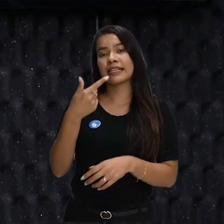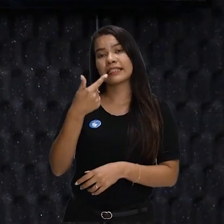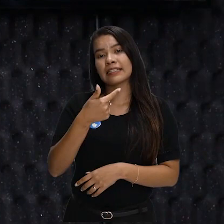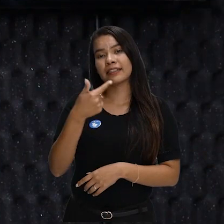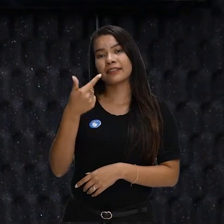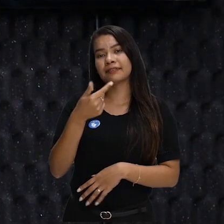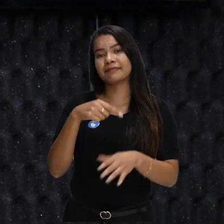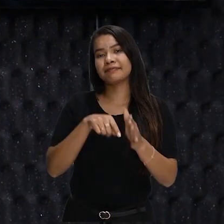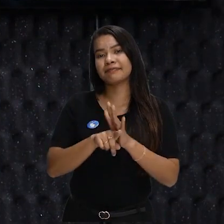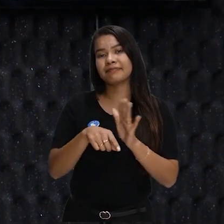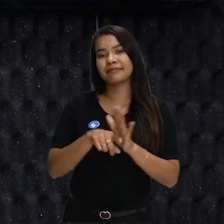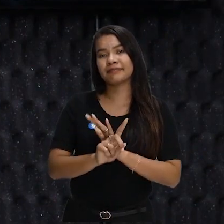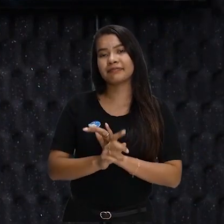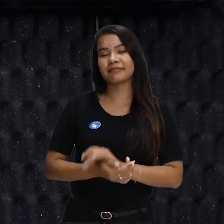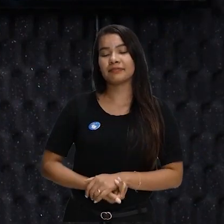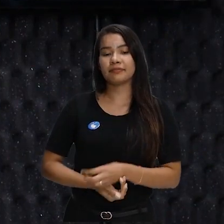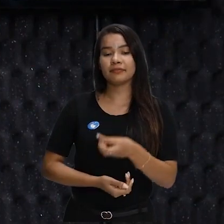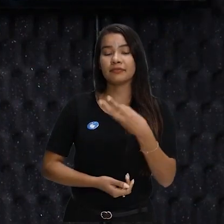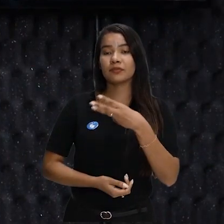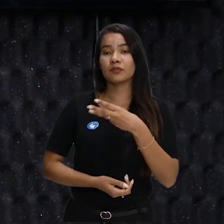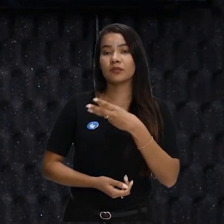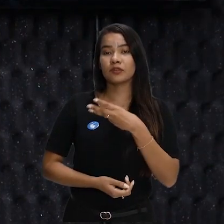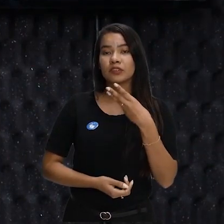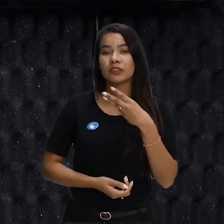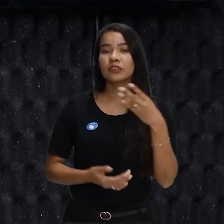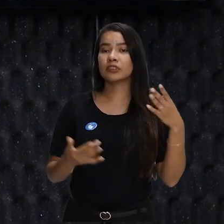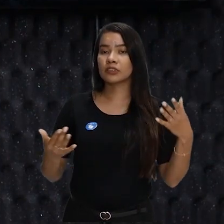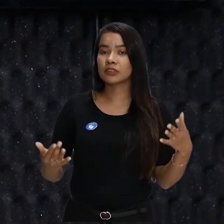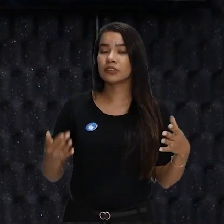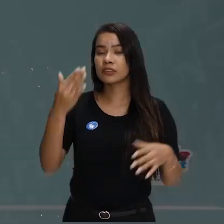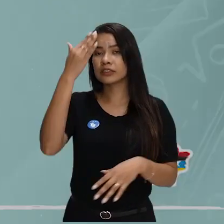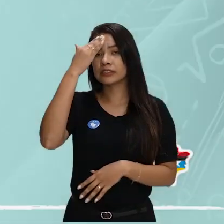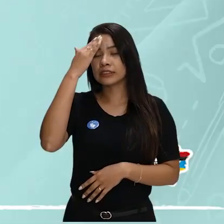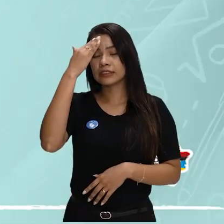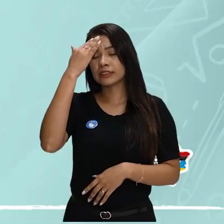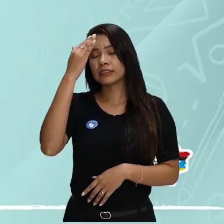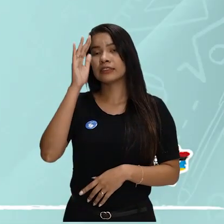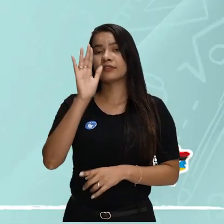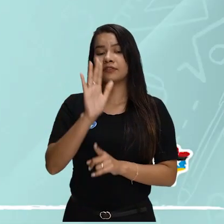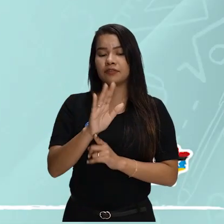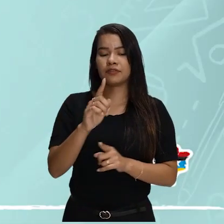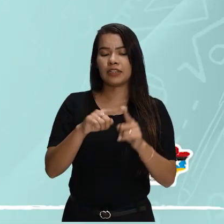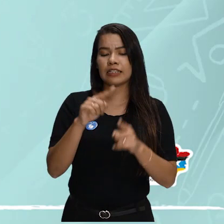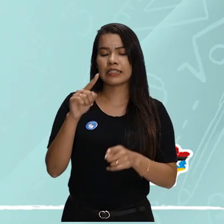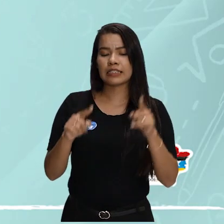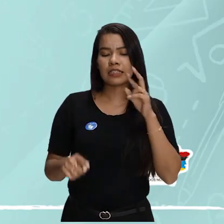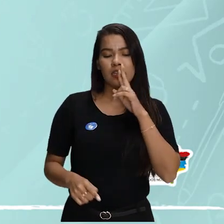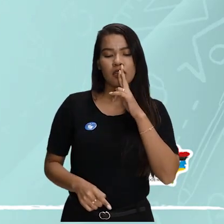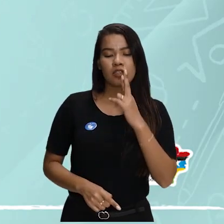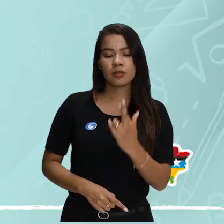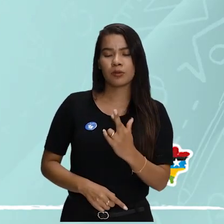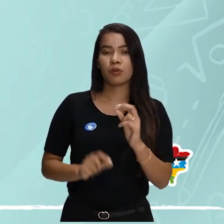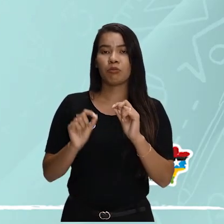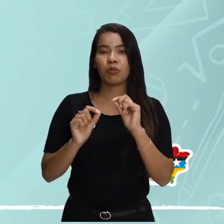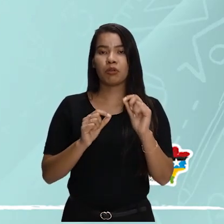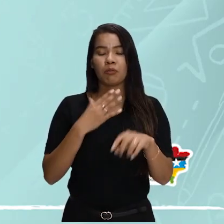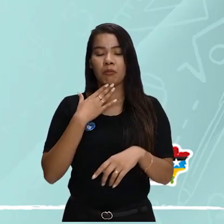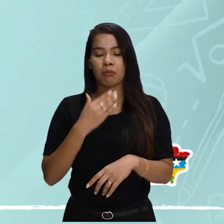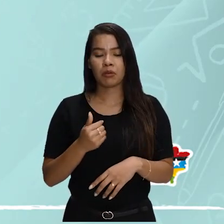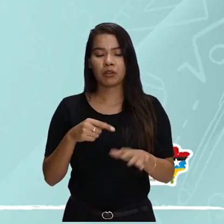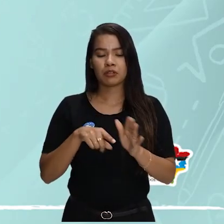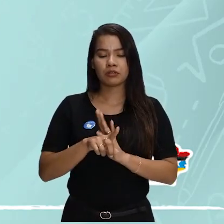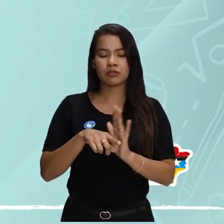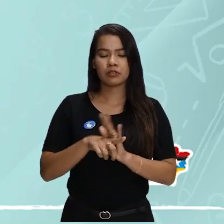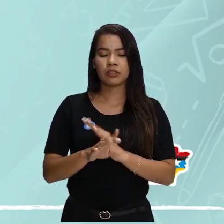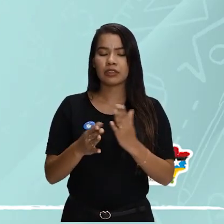questão. Terceira, considere as seguintes variáveis e responda o que se pede. Das variáveis indicadas, quais